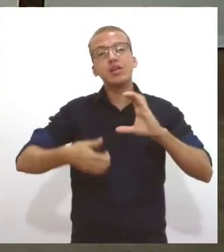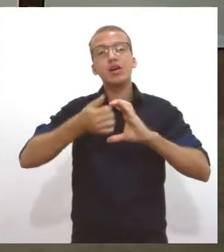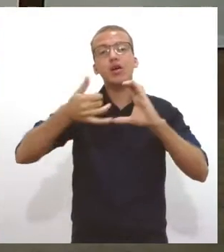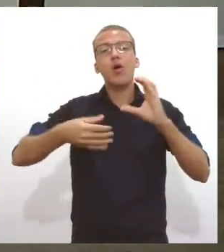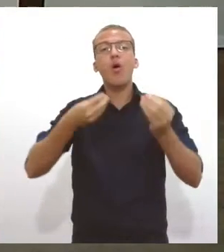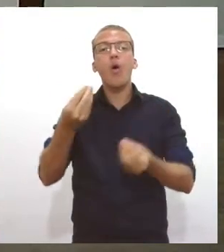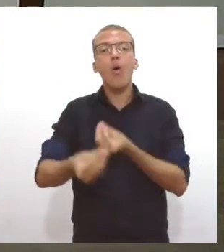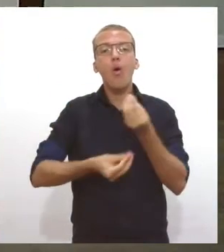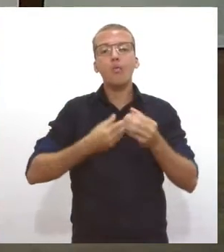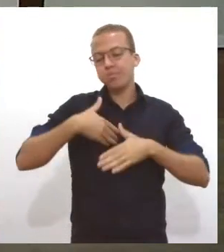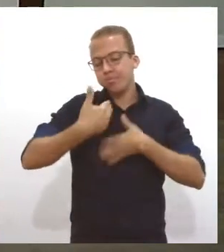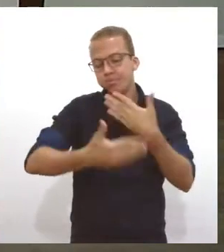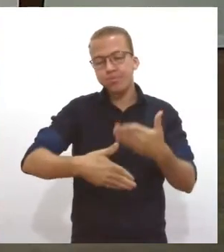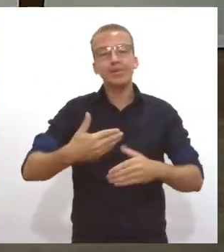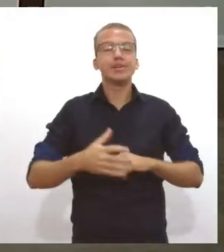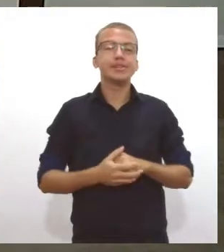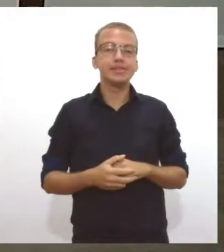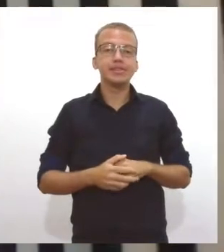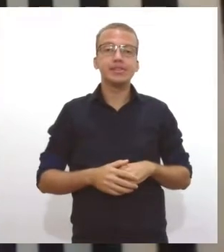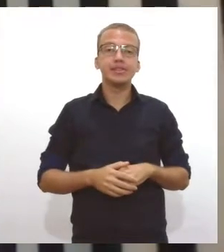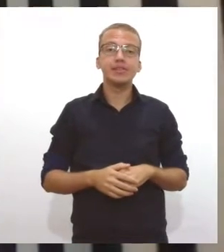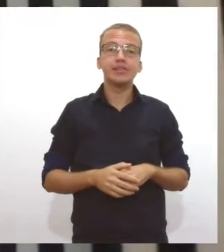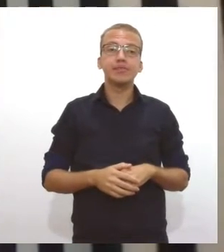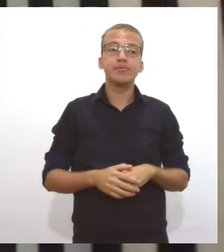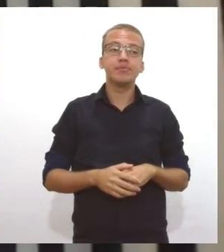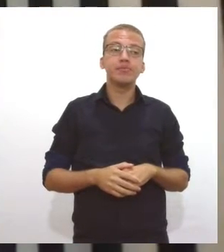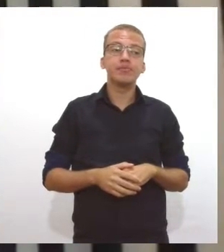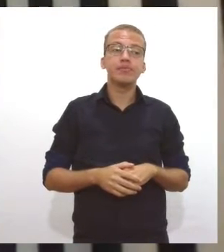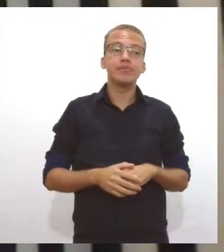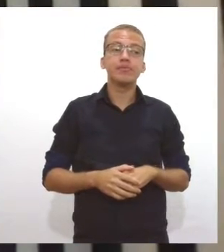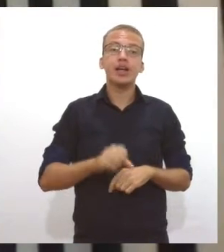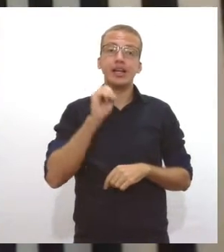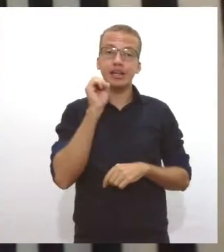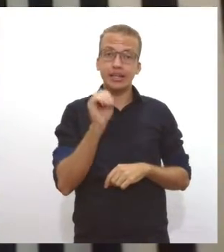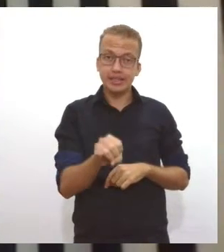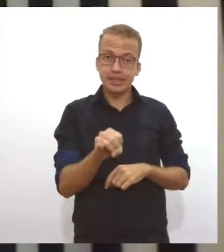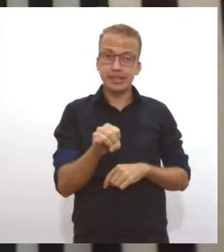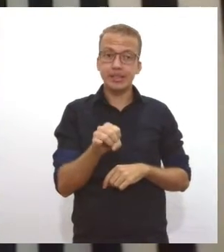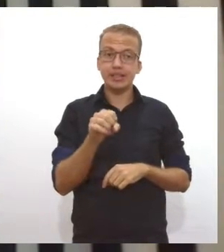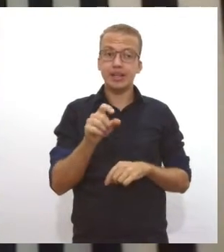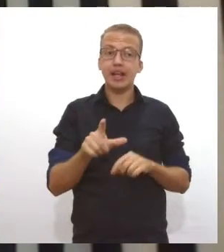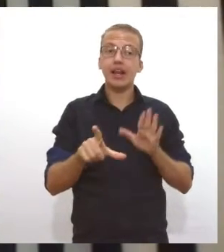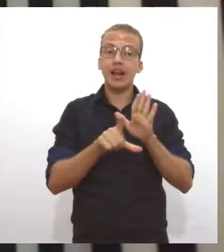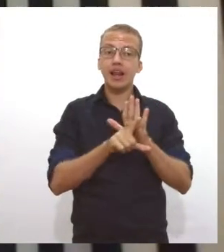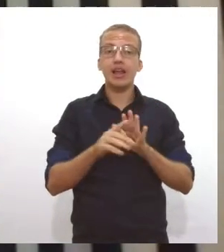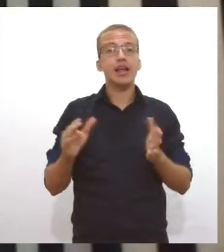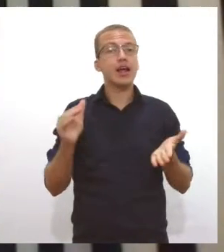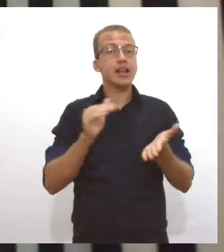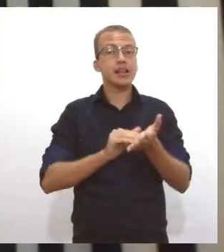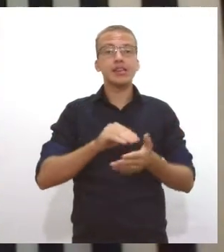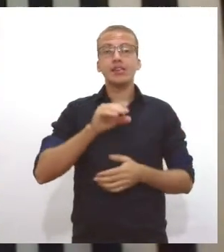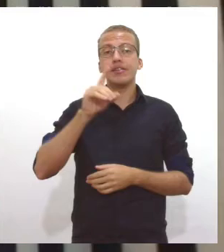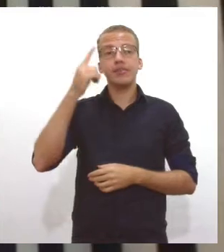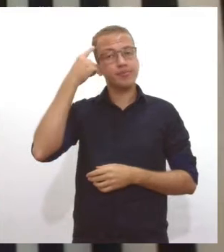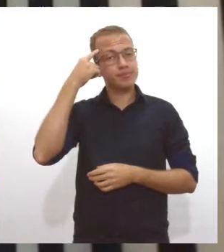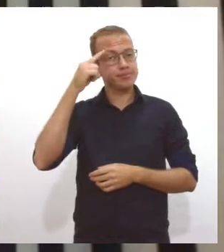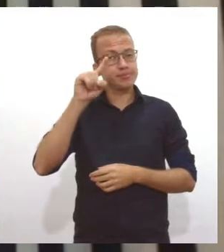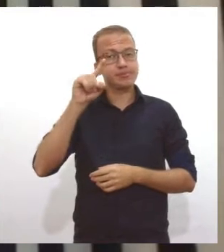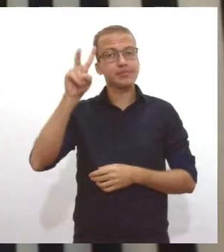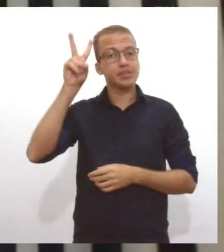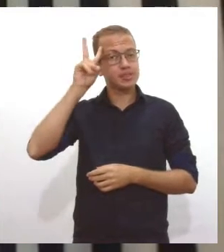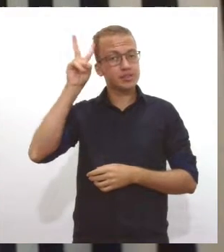embora a sensacional da Lei ou se até segunda-feira dia três de maio é o prazo que